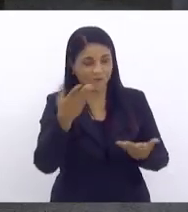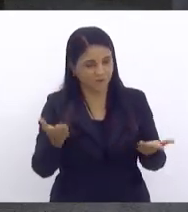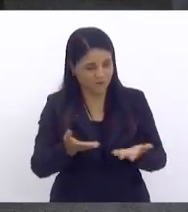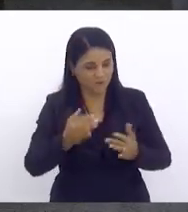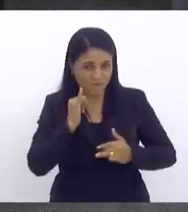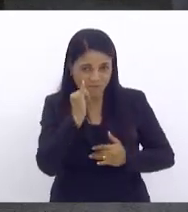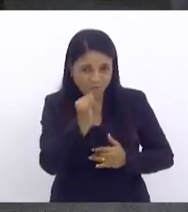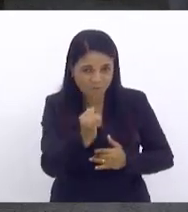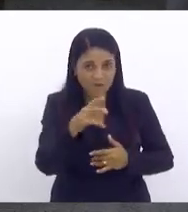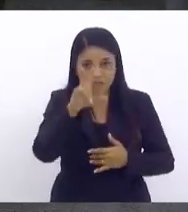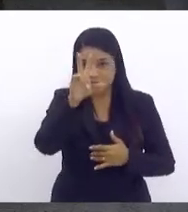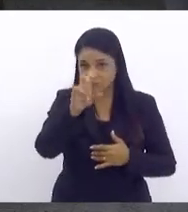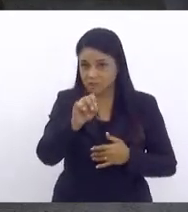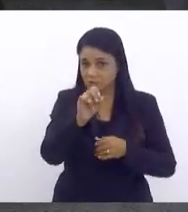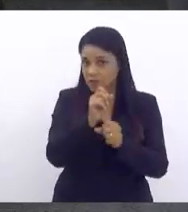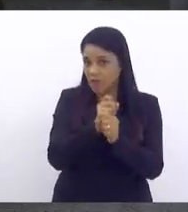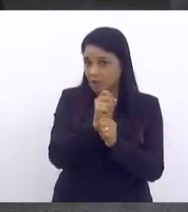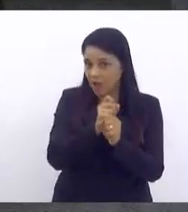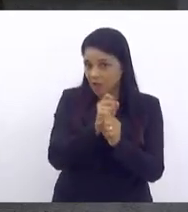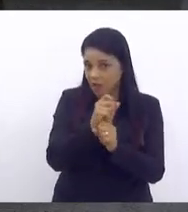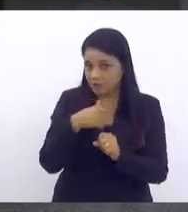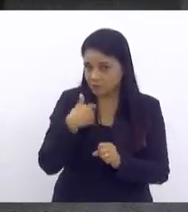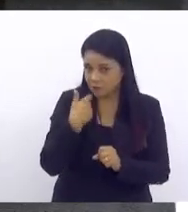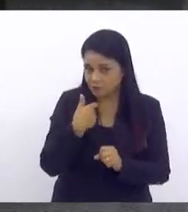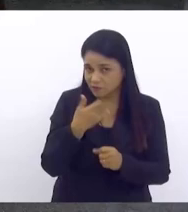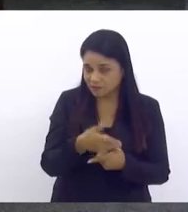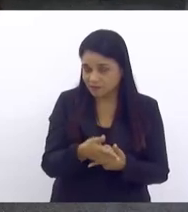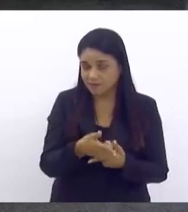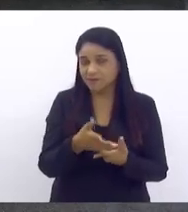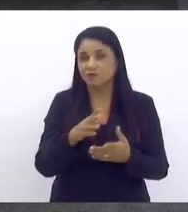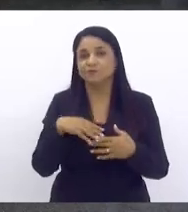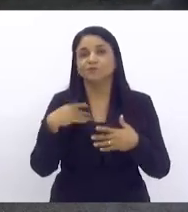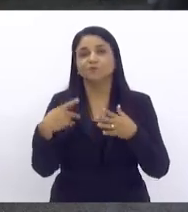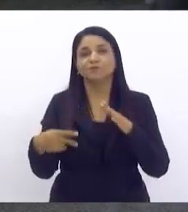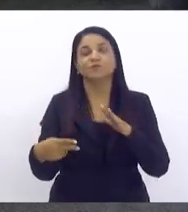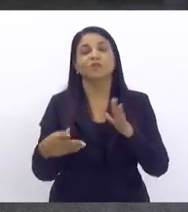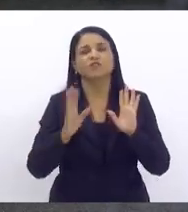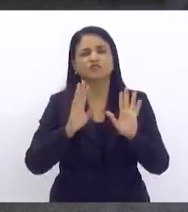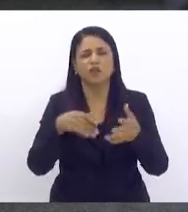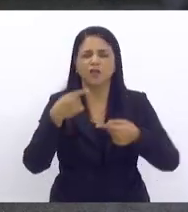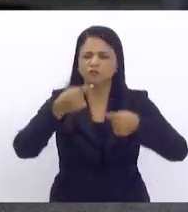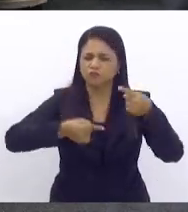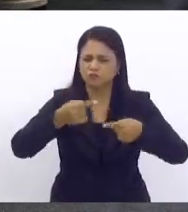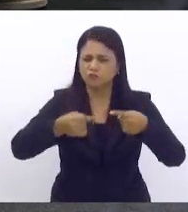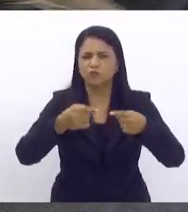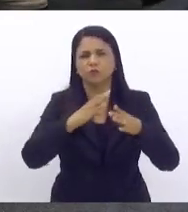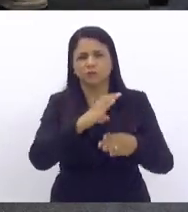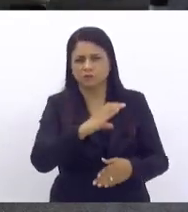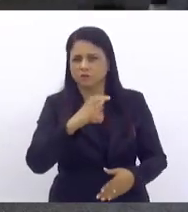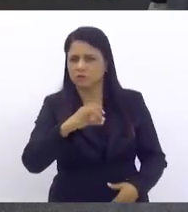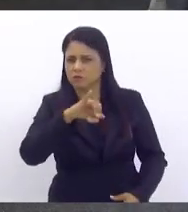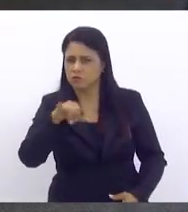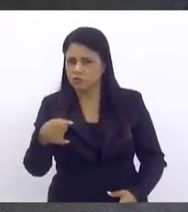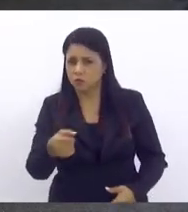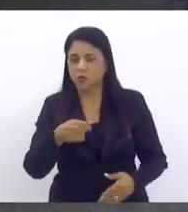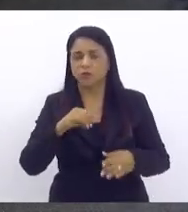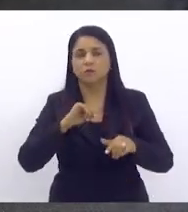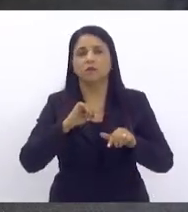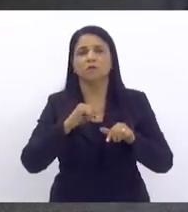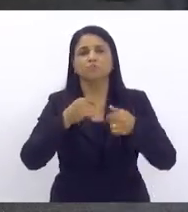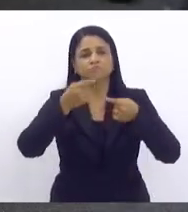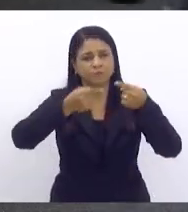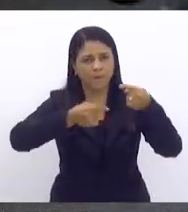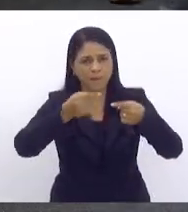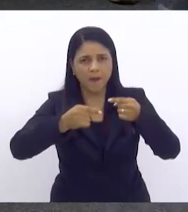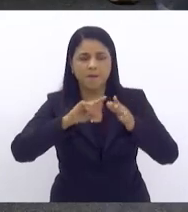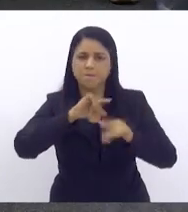autora de projetos nesse sentido, já fez uma discussão no âmbito da CCJ, já fez a discussão e converteu em